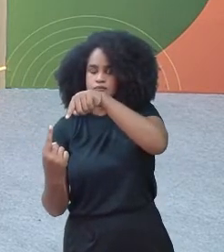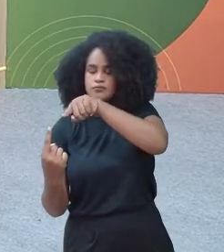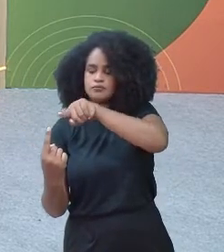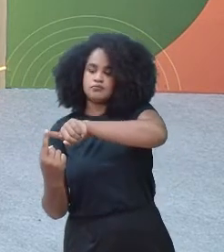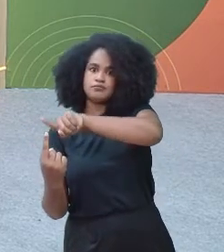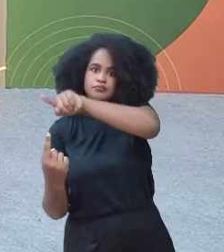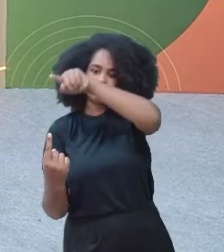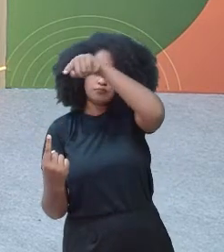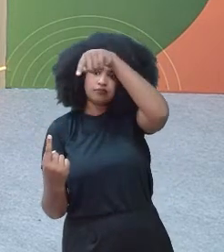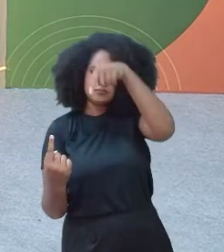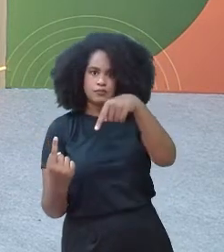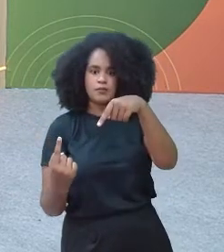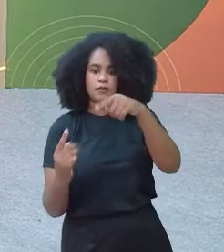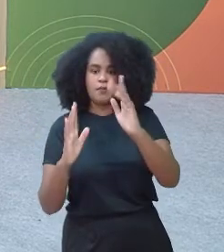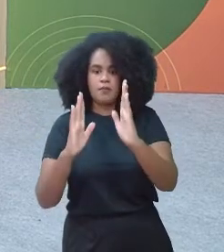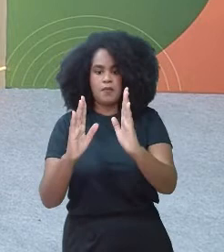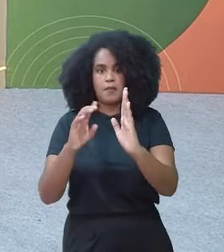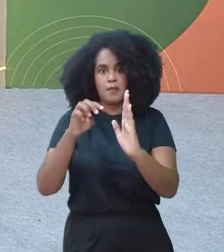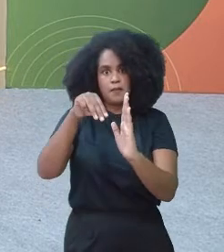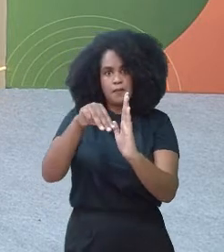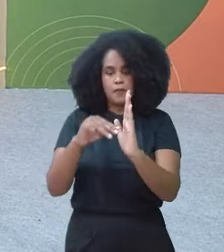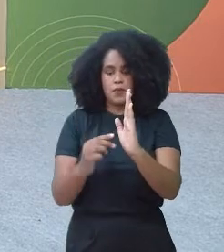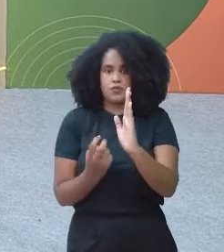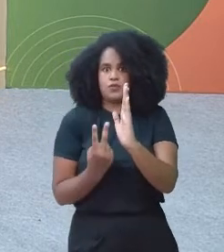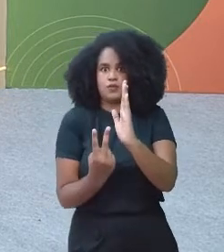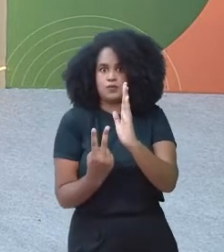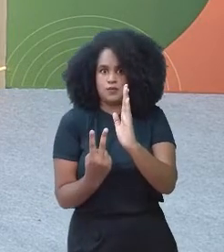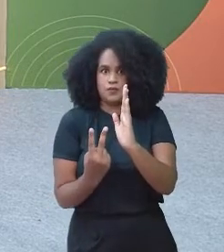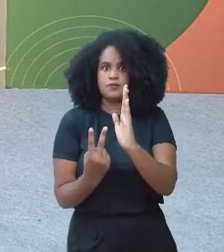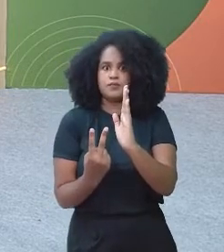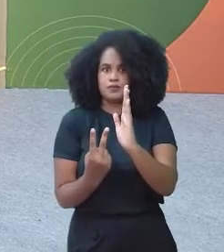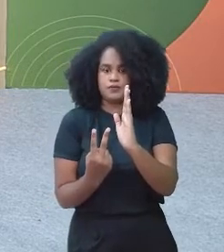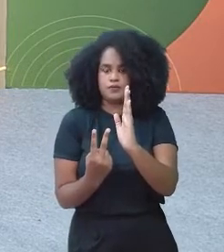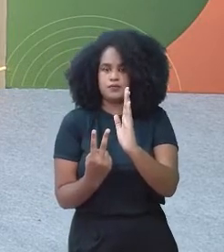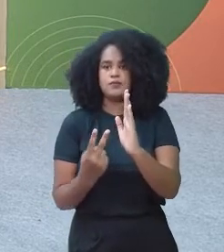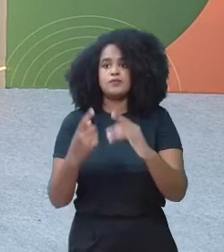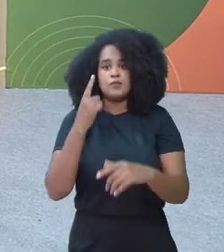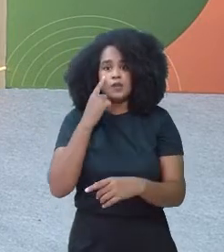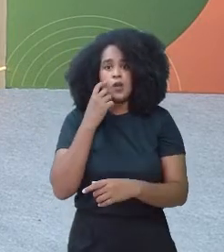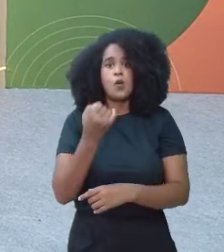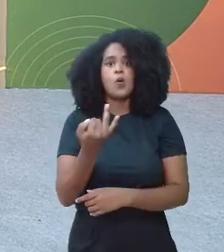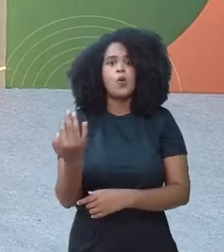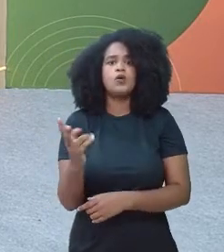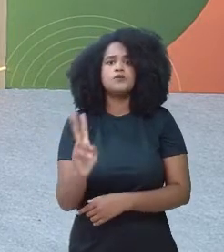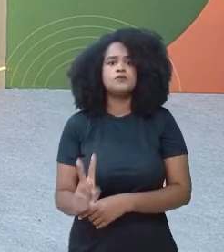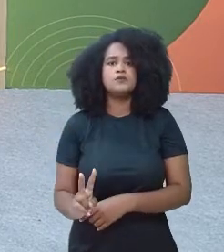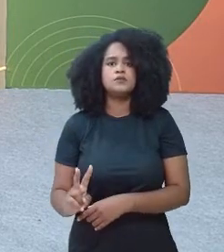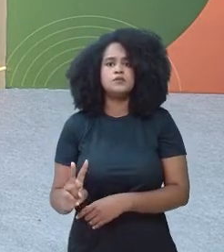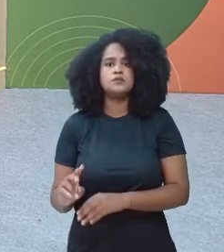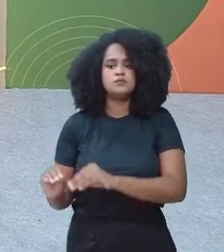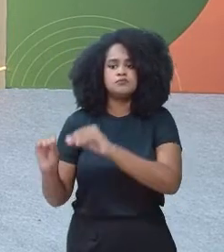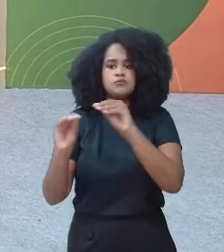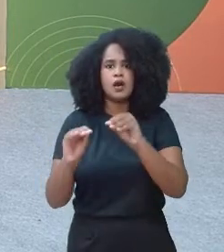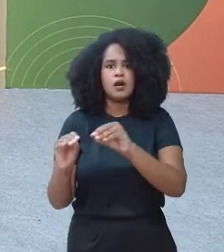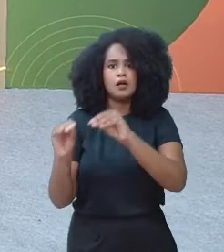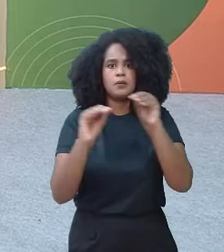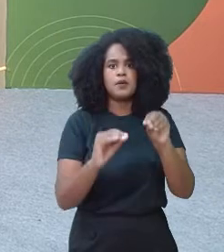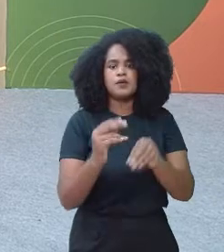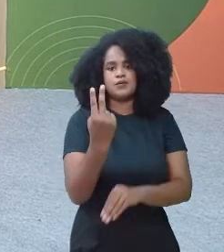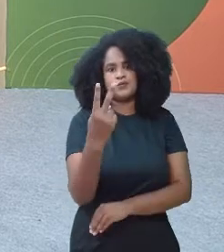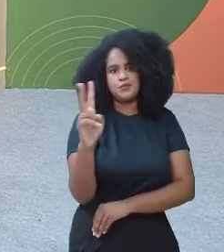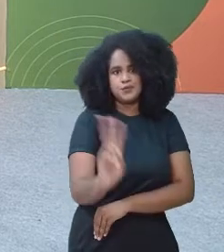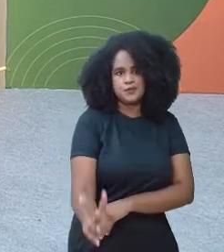sair para esse, que é o decímetro, depois para esse, que é o metro. Então, quantas vezes a gente movimentou? 2 vezes. Então, a